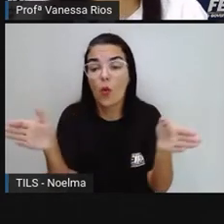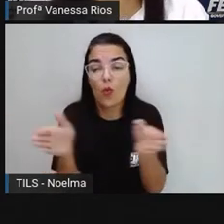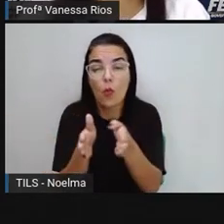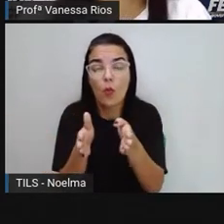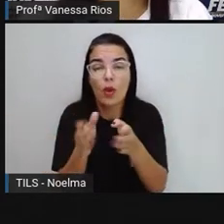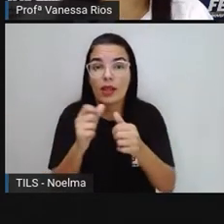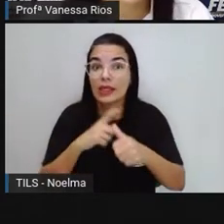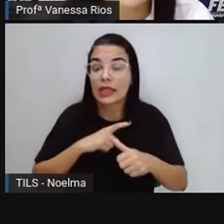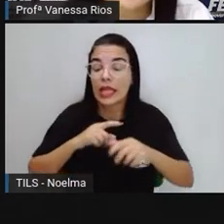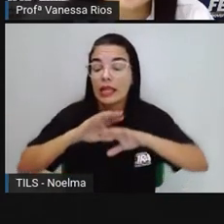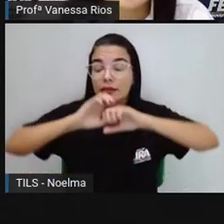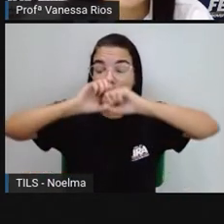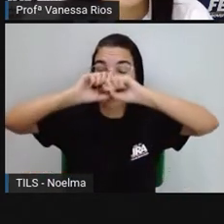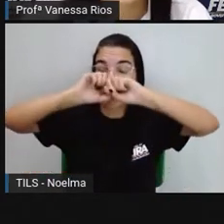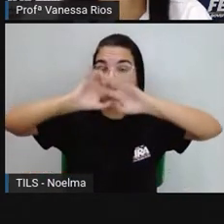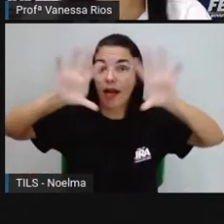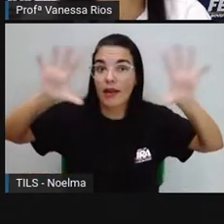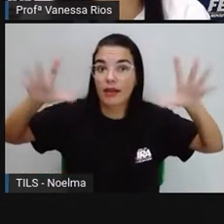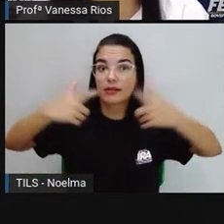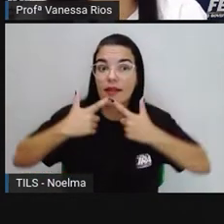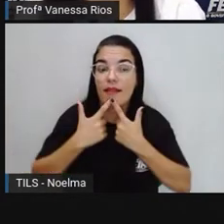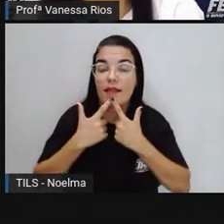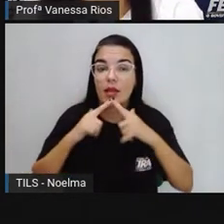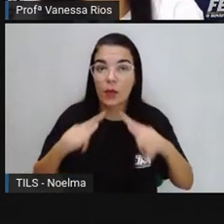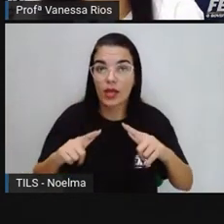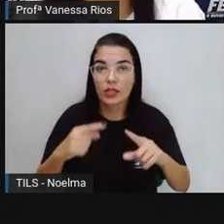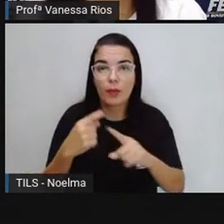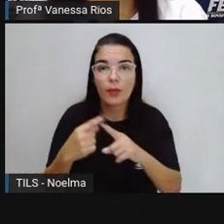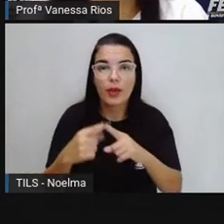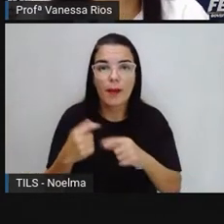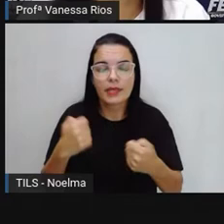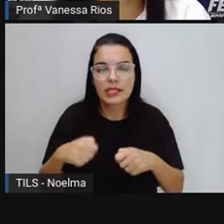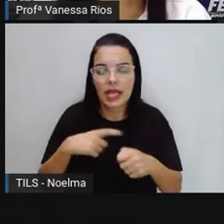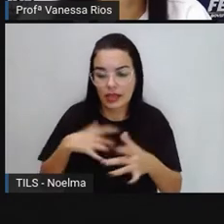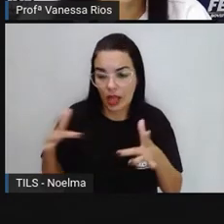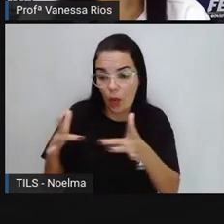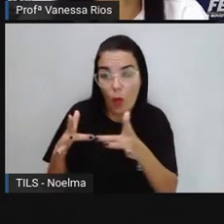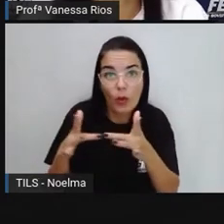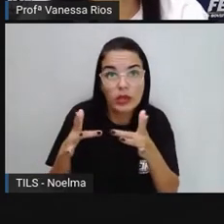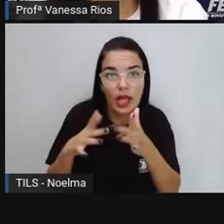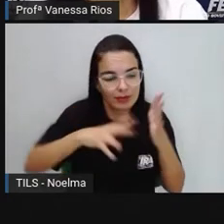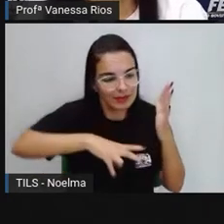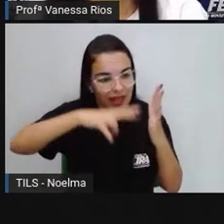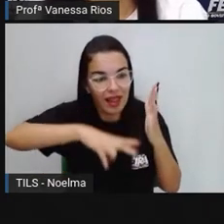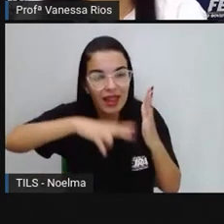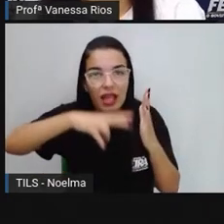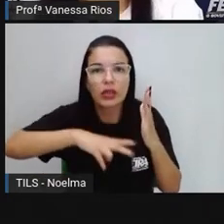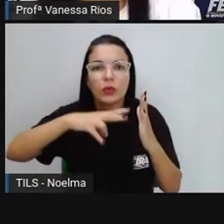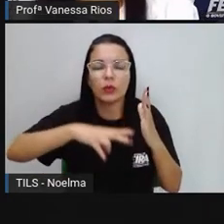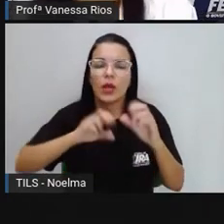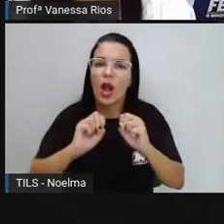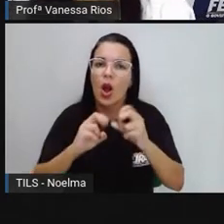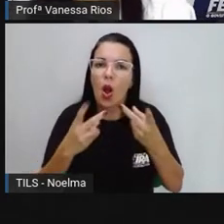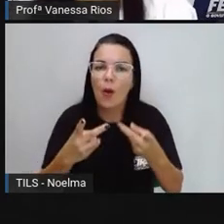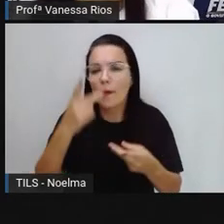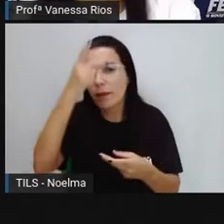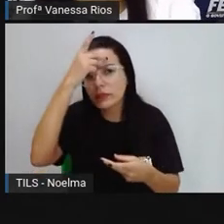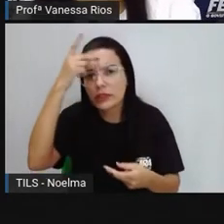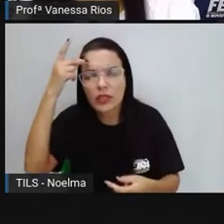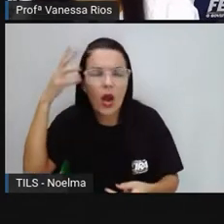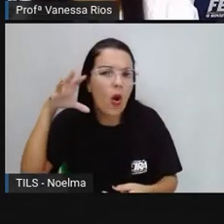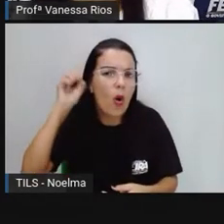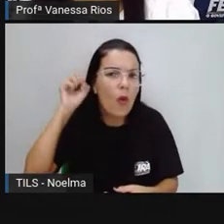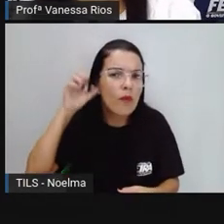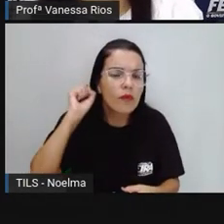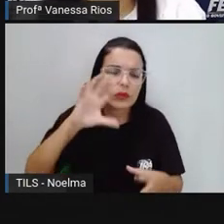ter clareza na sua linguagem, para aqueles que têm o contato na leitura, né? Ou também ouvindo